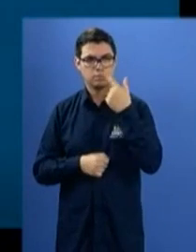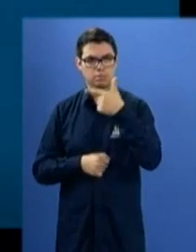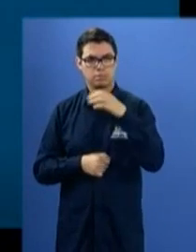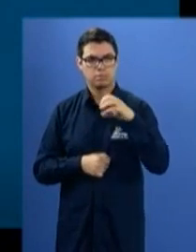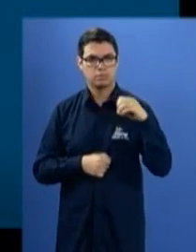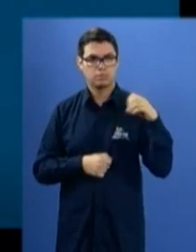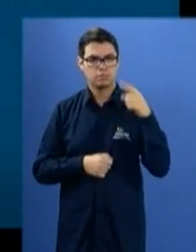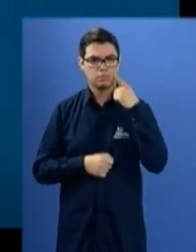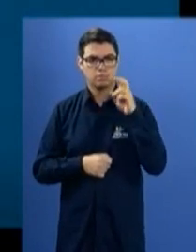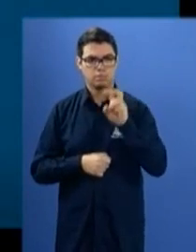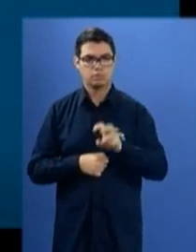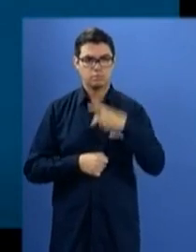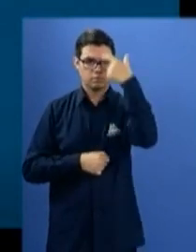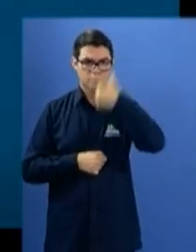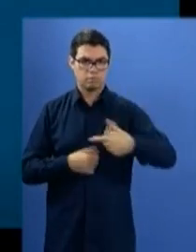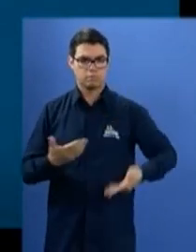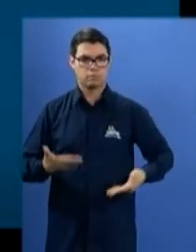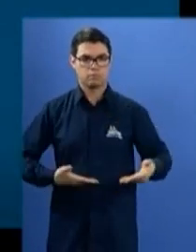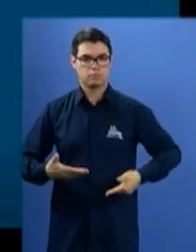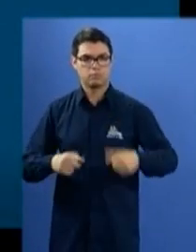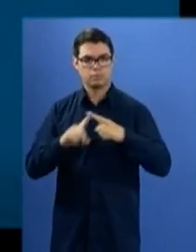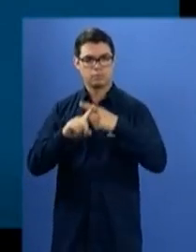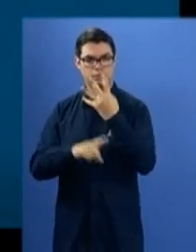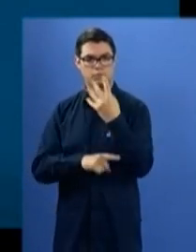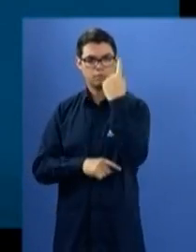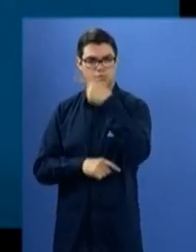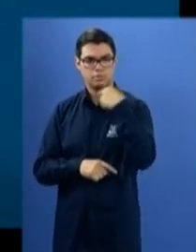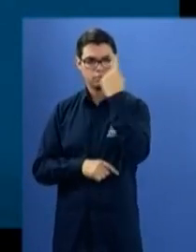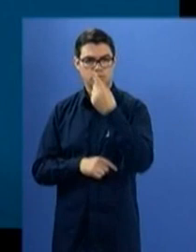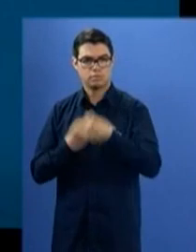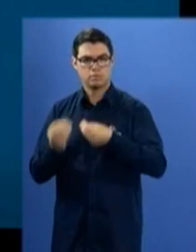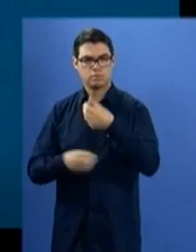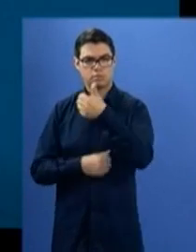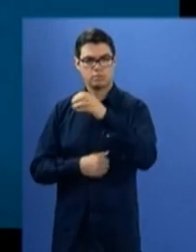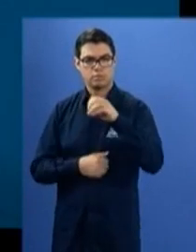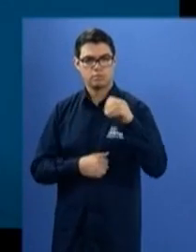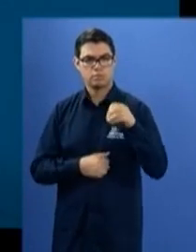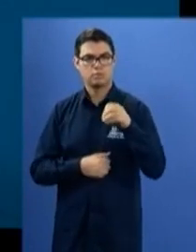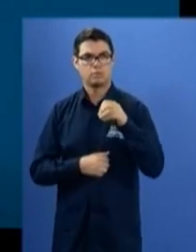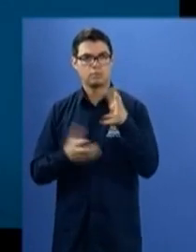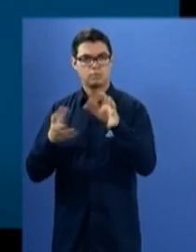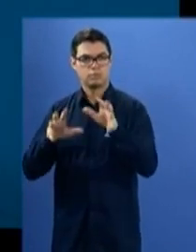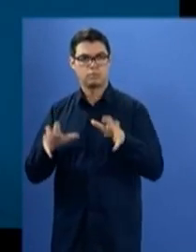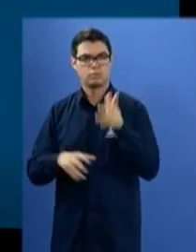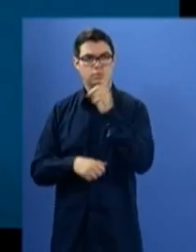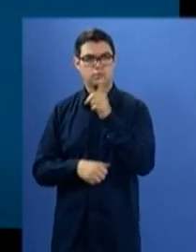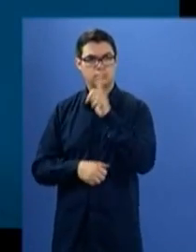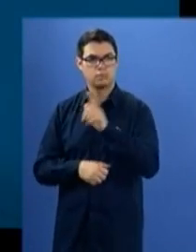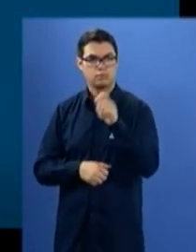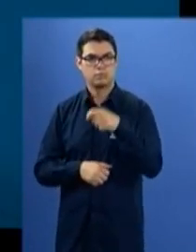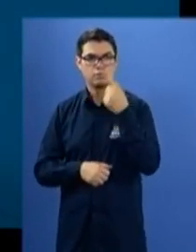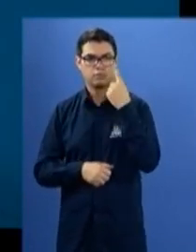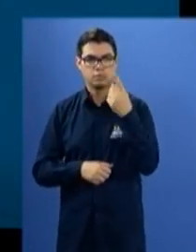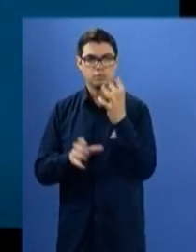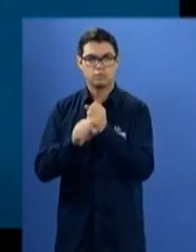5 funcionários em 4 horas. O meu total é de 100 peças hora homem. Essa é uma forma